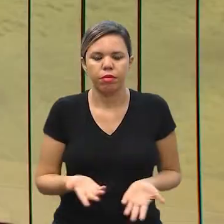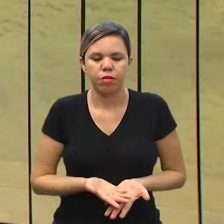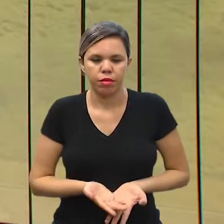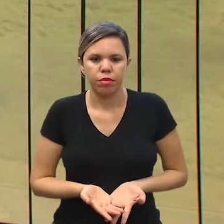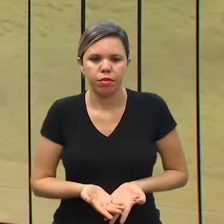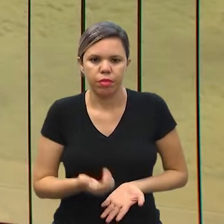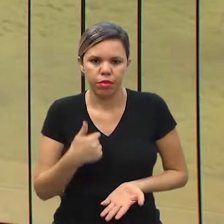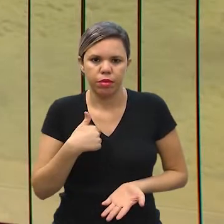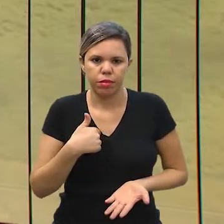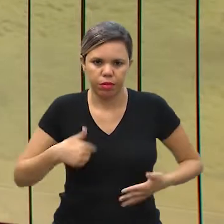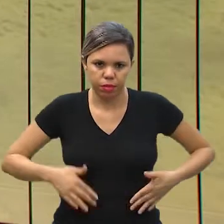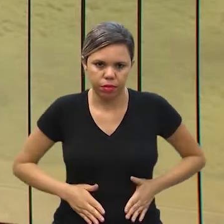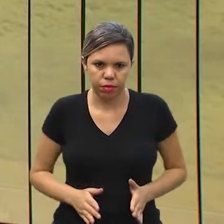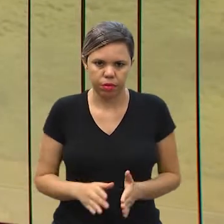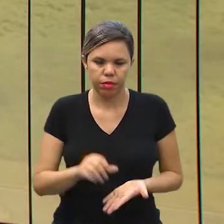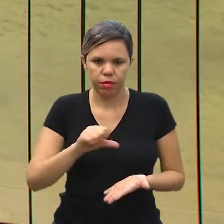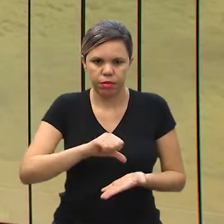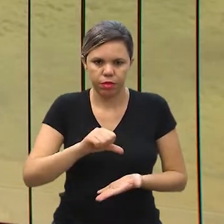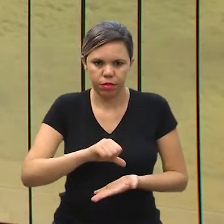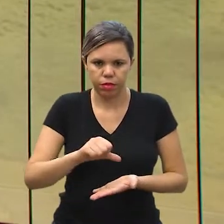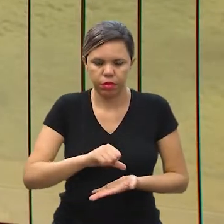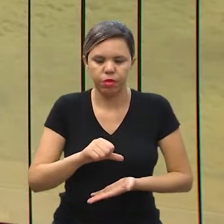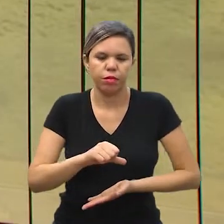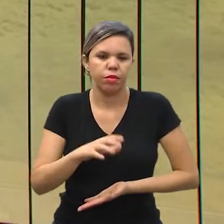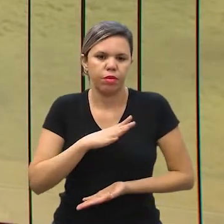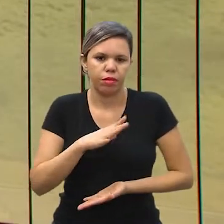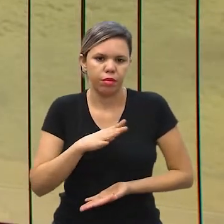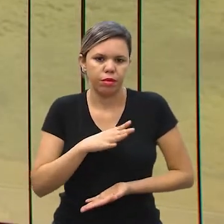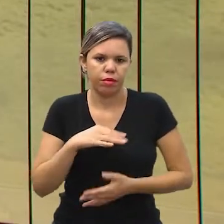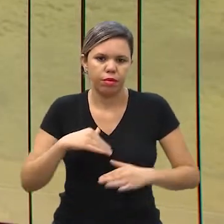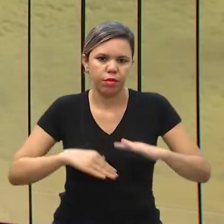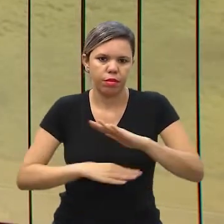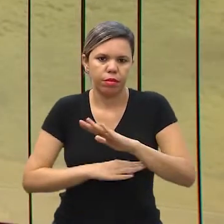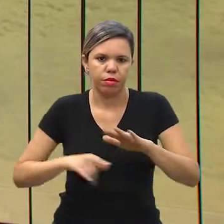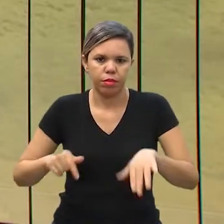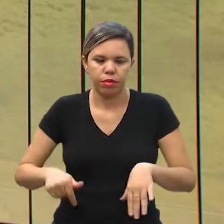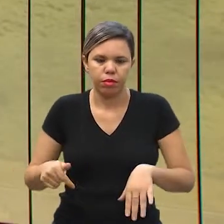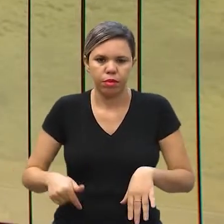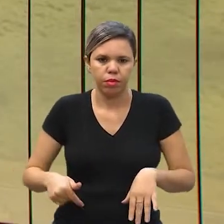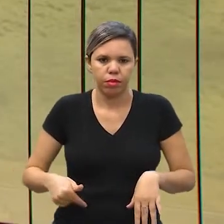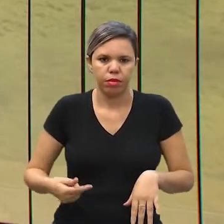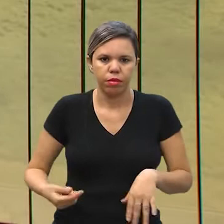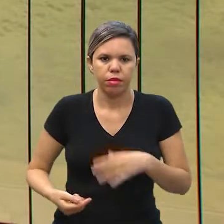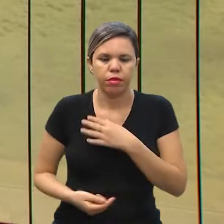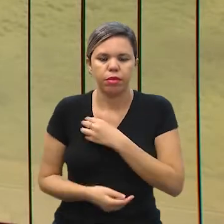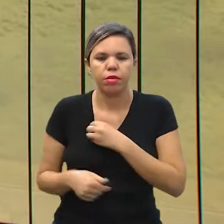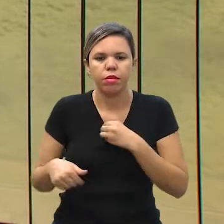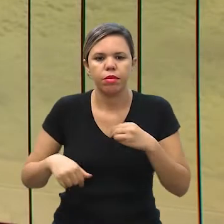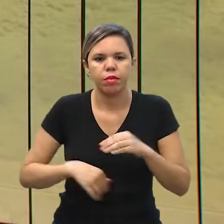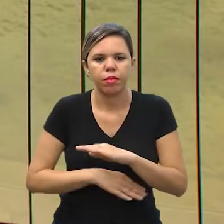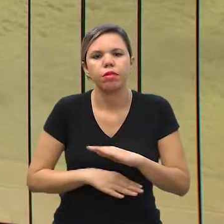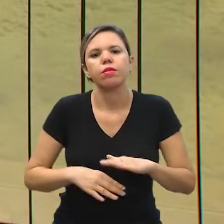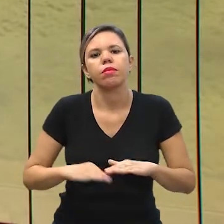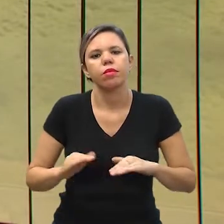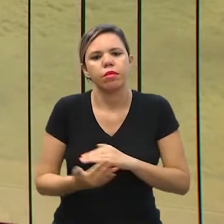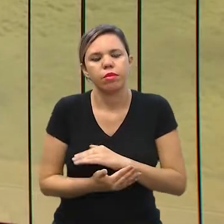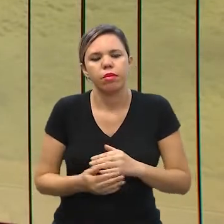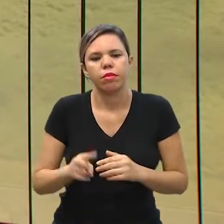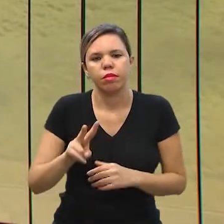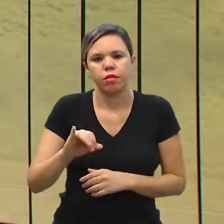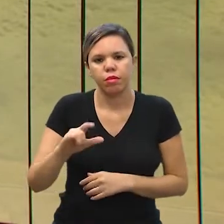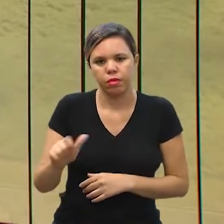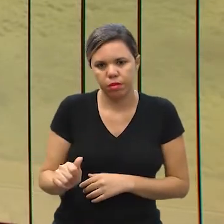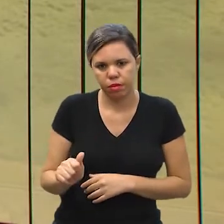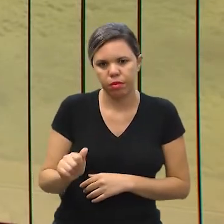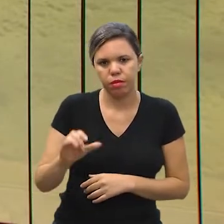não eu eu nasci aqui na região sul da cidade onde a câmara municipal inclusive tá está instalado ali na num bairro chamado